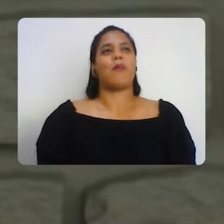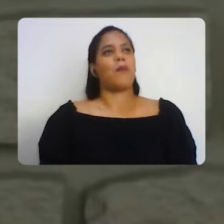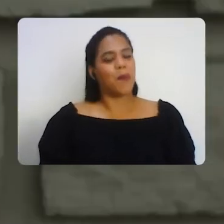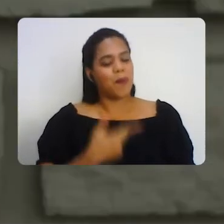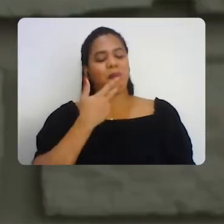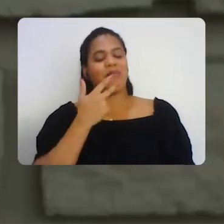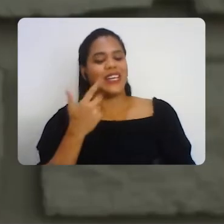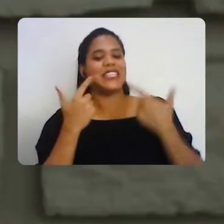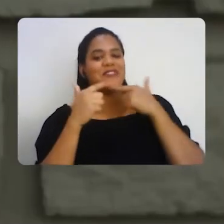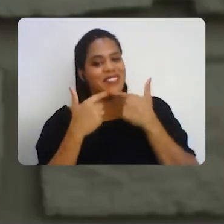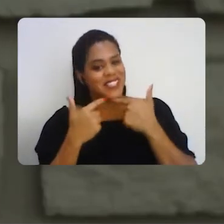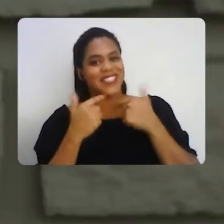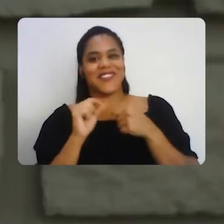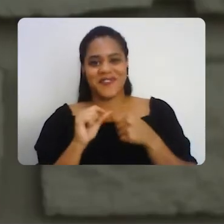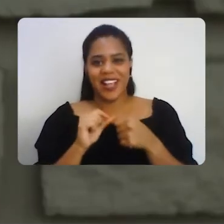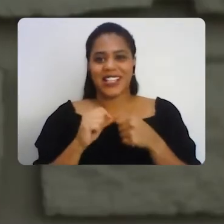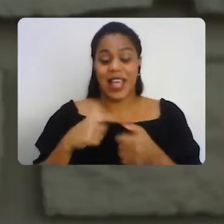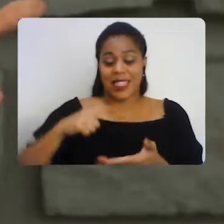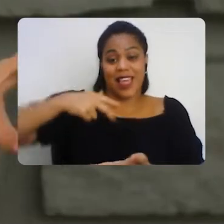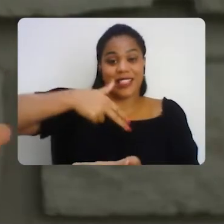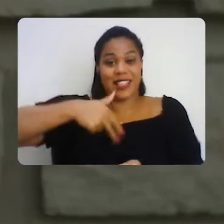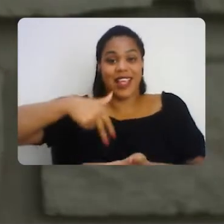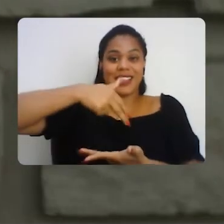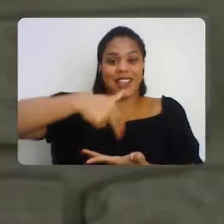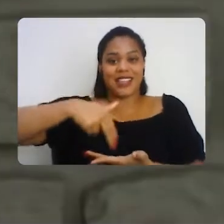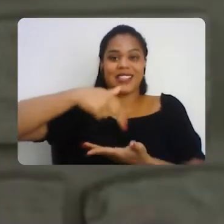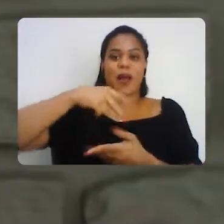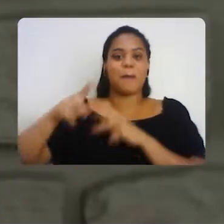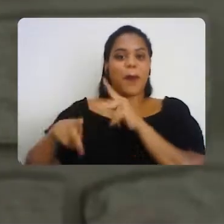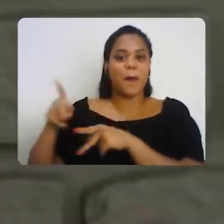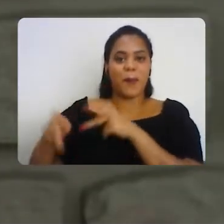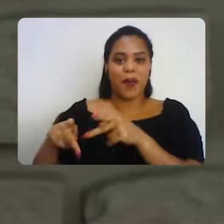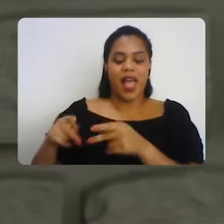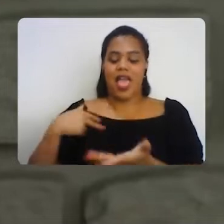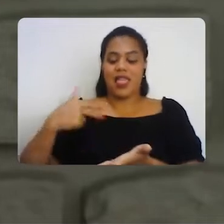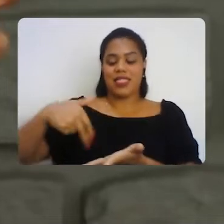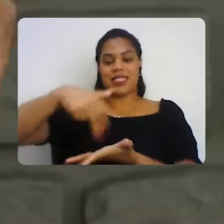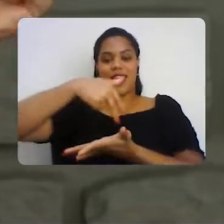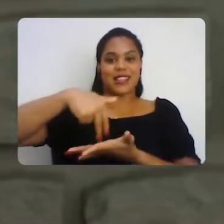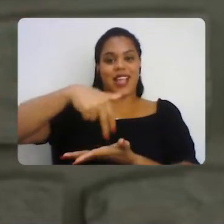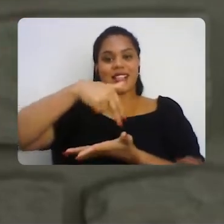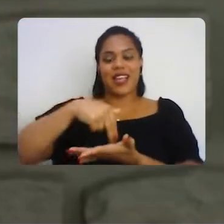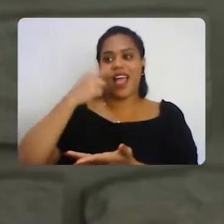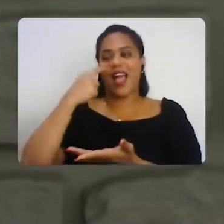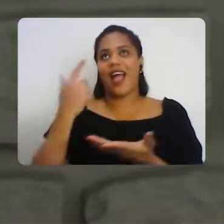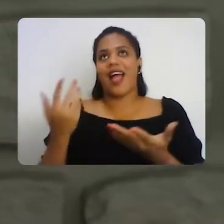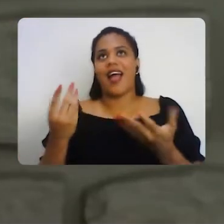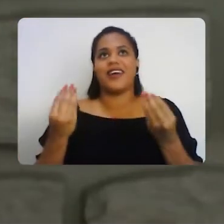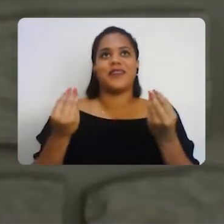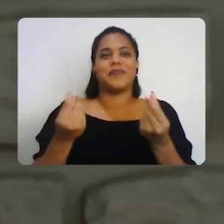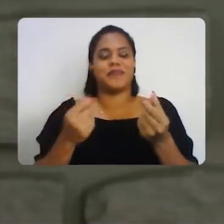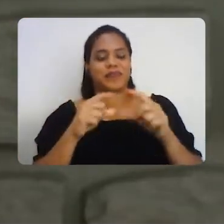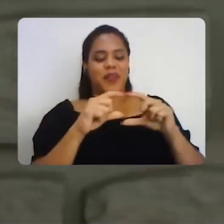E foi uma das coisas mais divertidas de fazer, na verdade. Sempre que tinha dança, né? Então, dança popular. Então, era dançar para dali